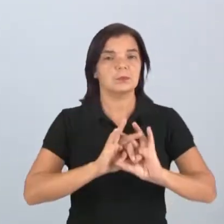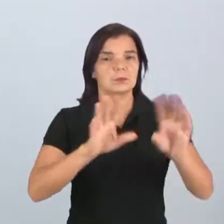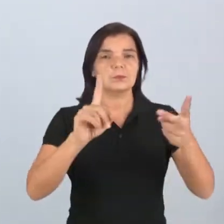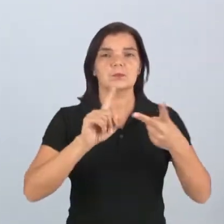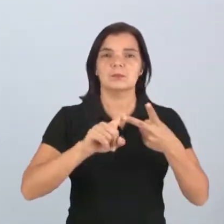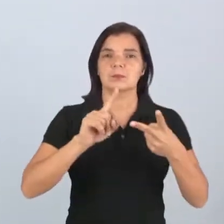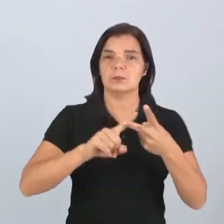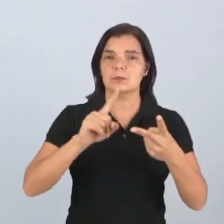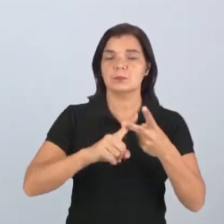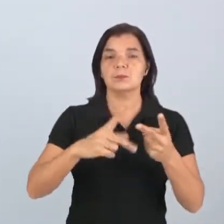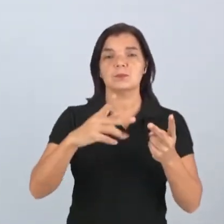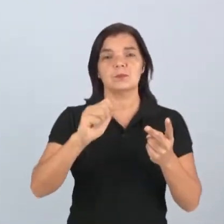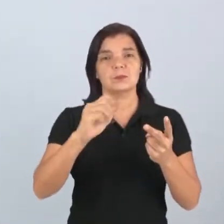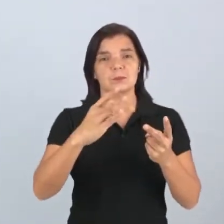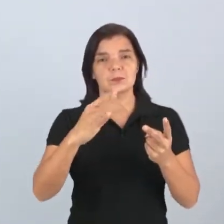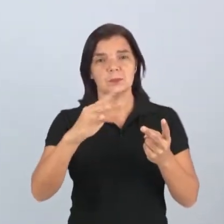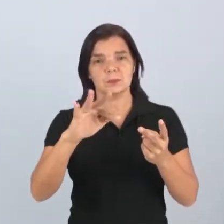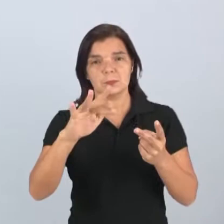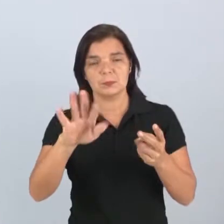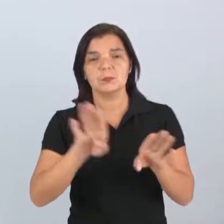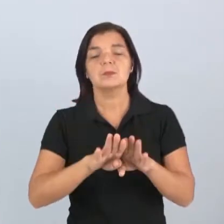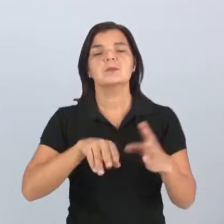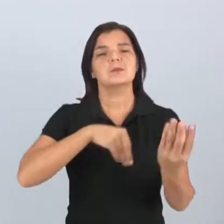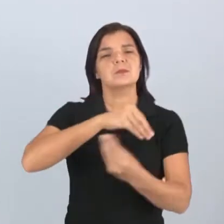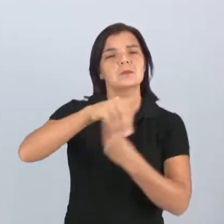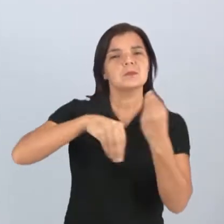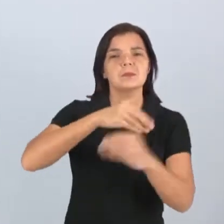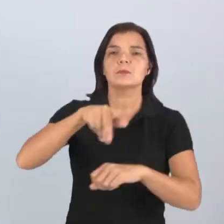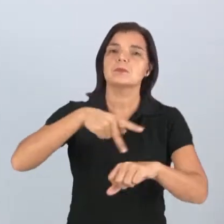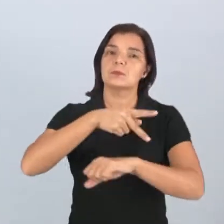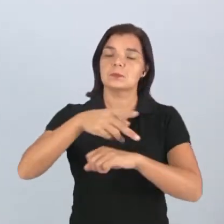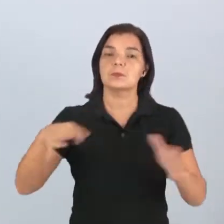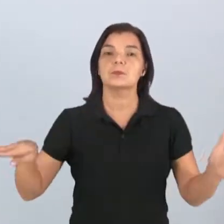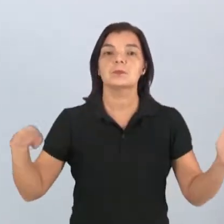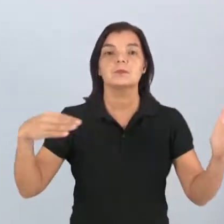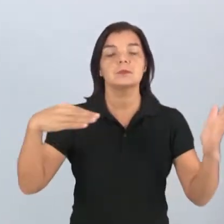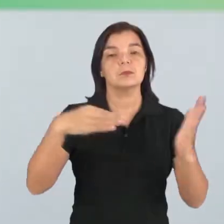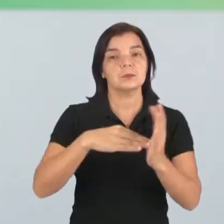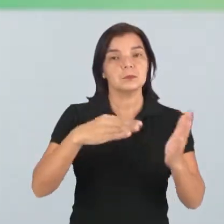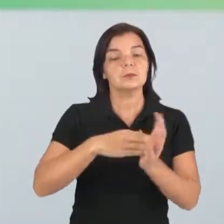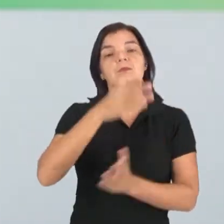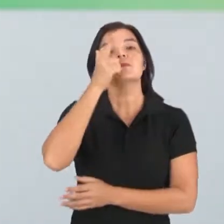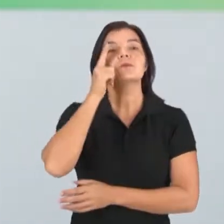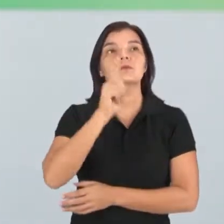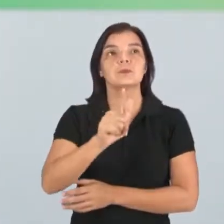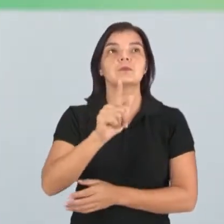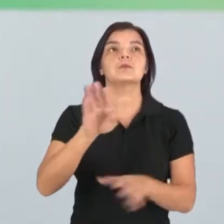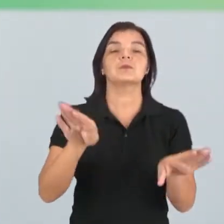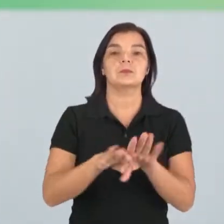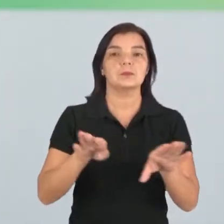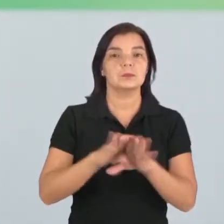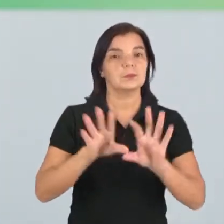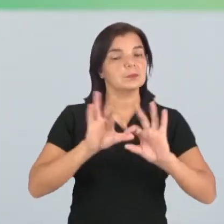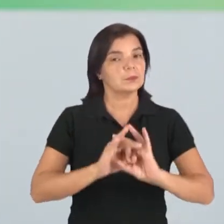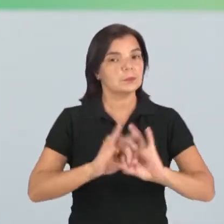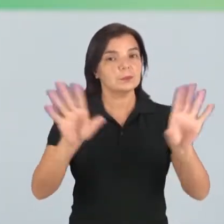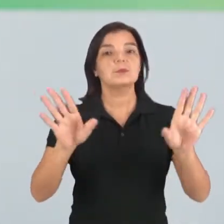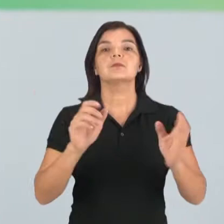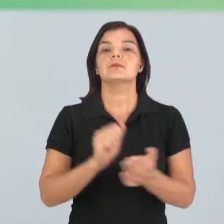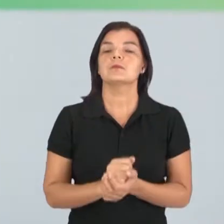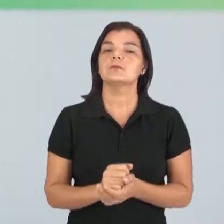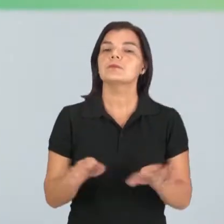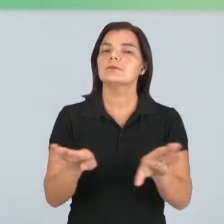independência, Guerra do Pacífico, várias guerras envolvendo esses países até que eles conquistassem finalmente a sua liberdade